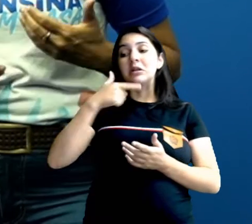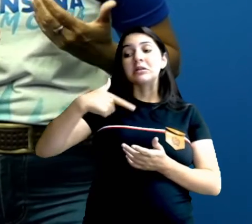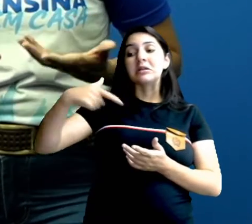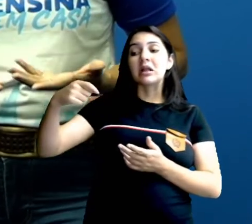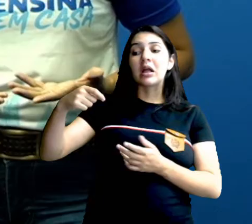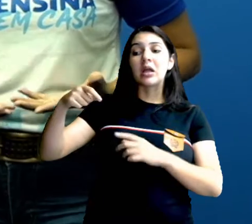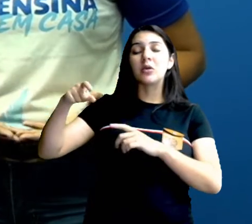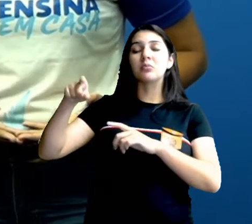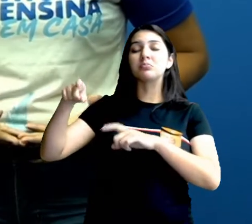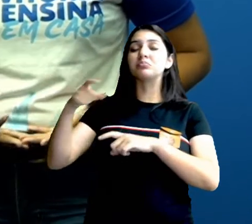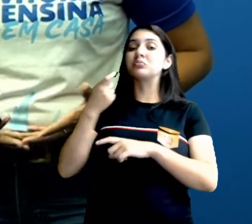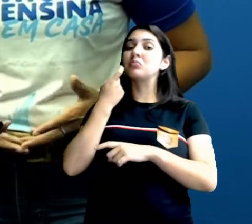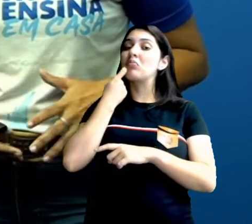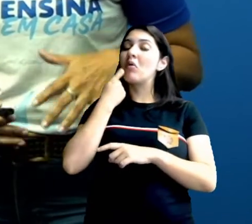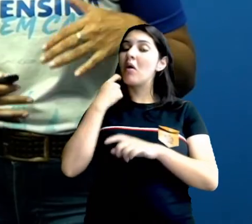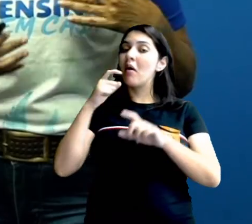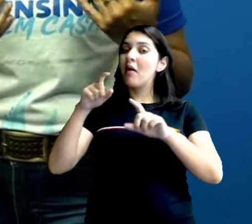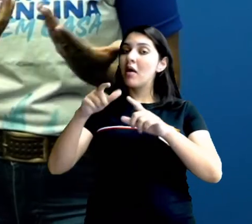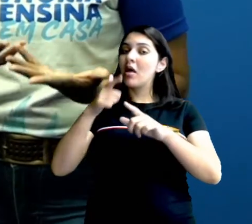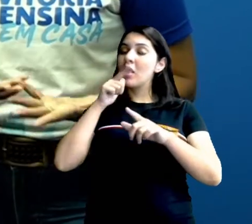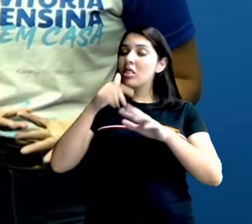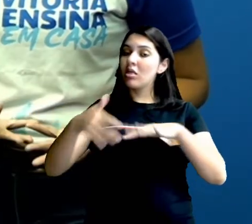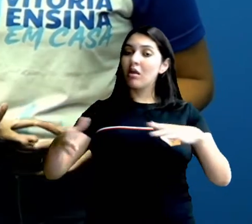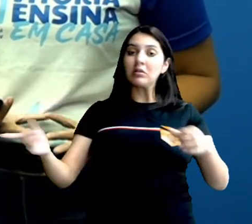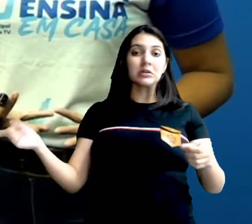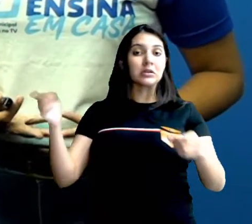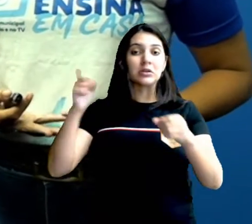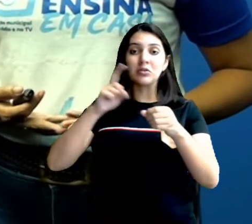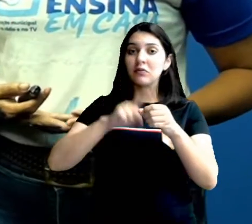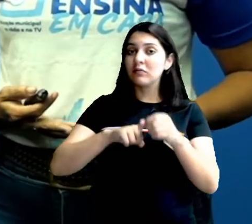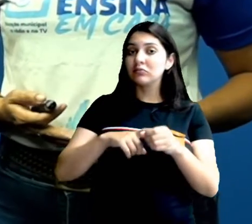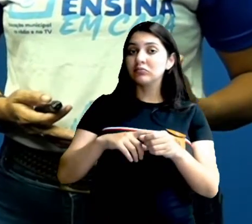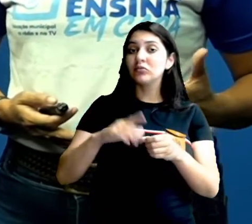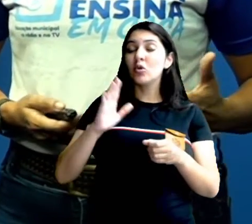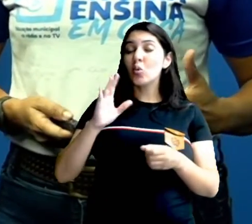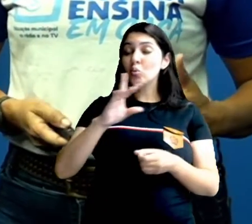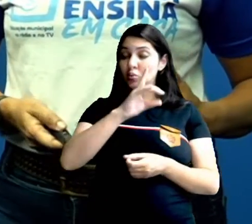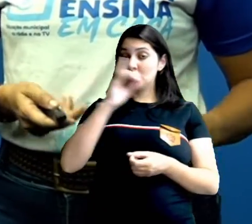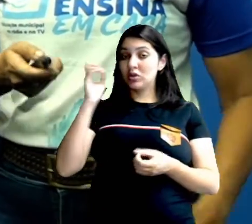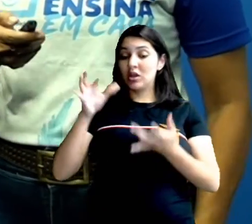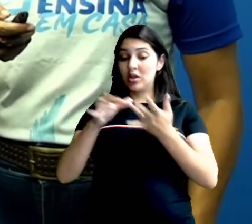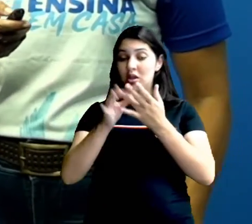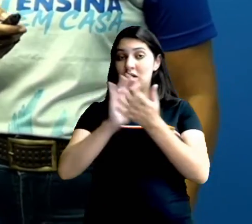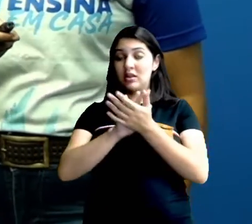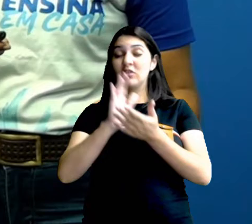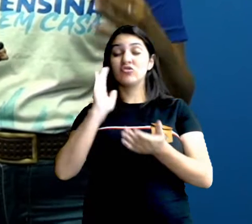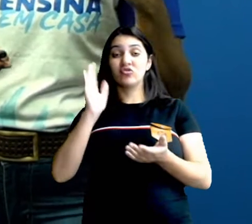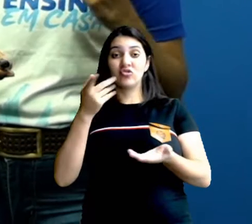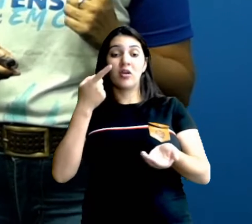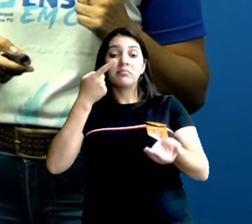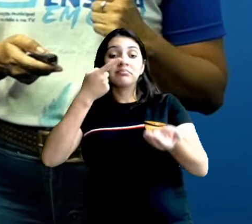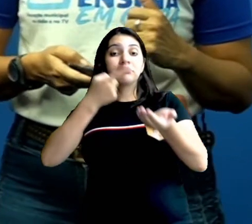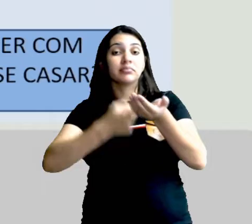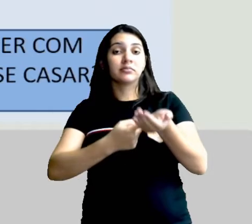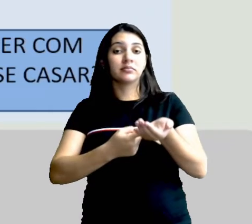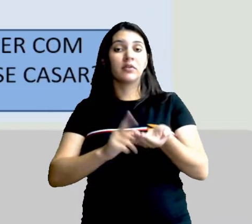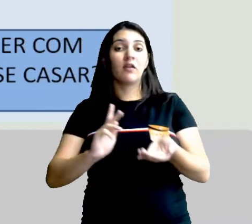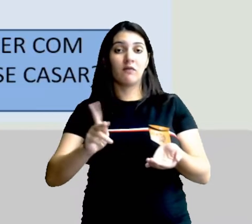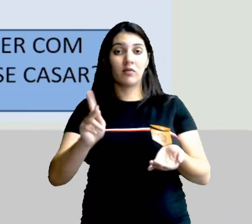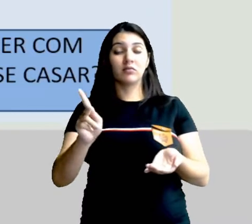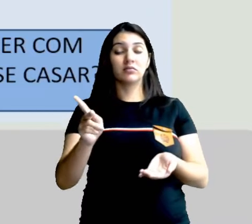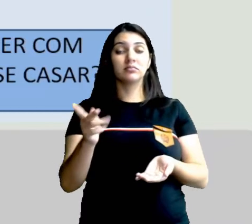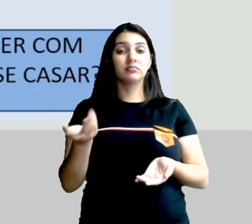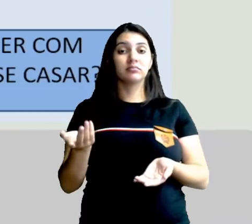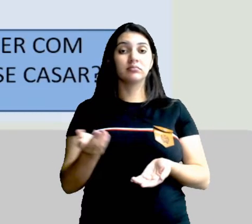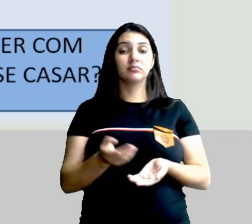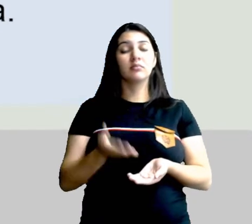pescar, não voltou. A data de casamento está marcada para a primavera. Vamos continuar para a